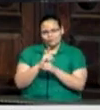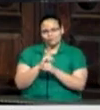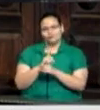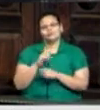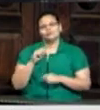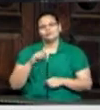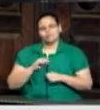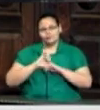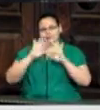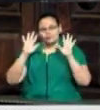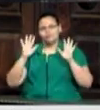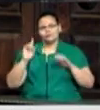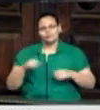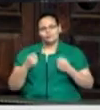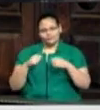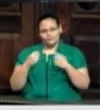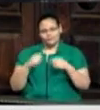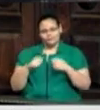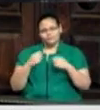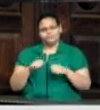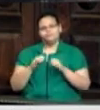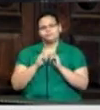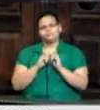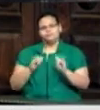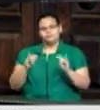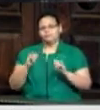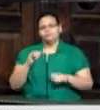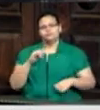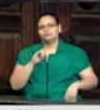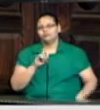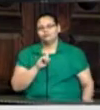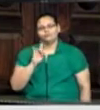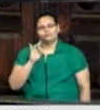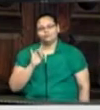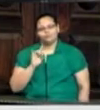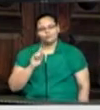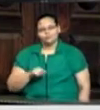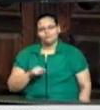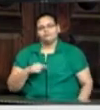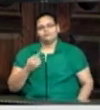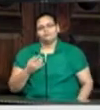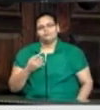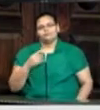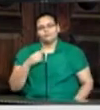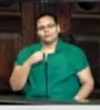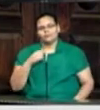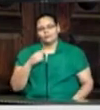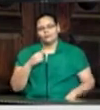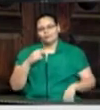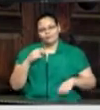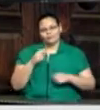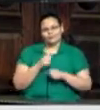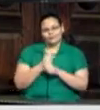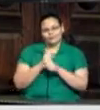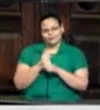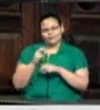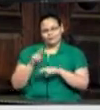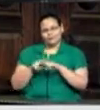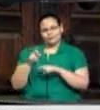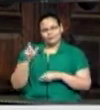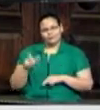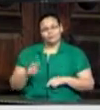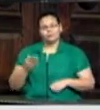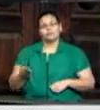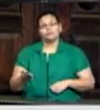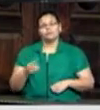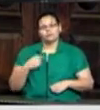gente divulgue isso, porque não importa apenas o tamanho da pena, mas a certeza da